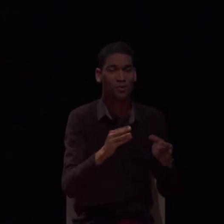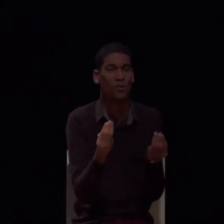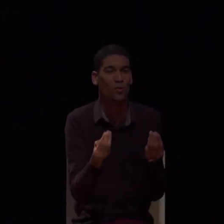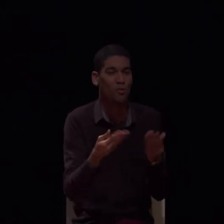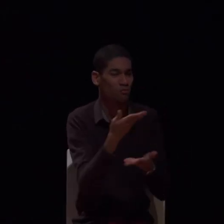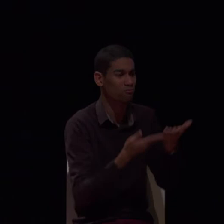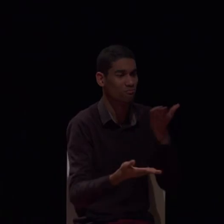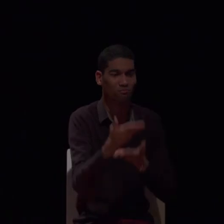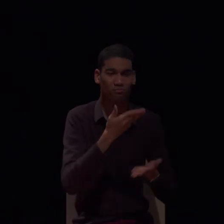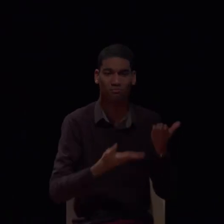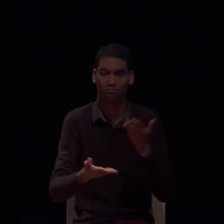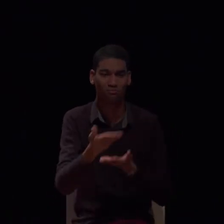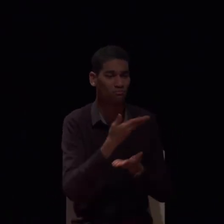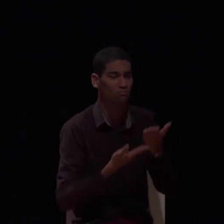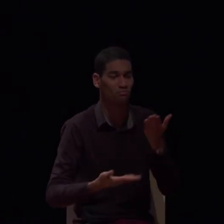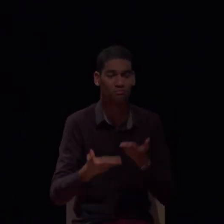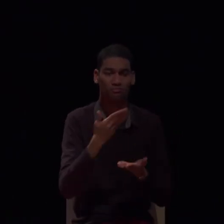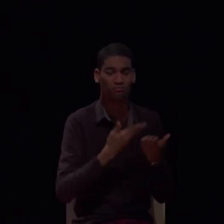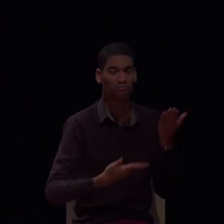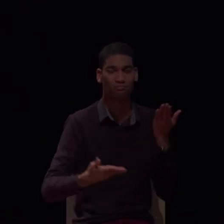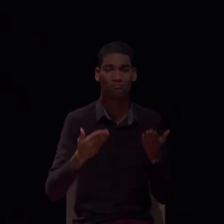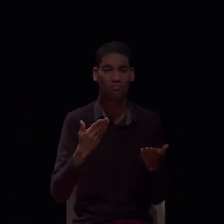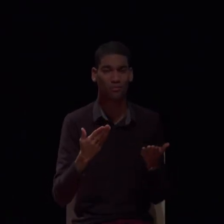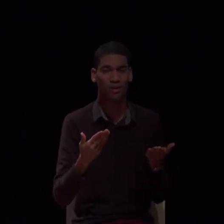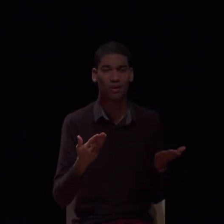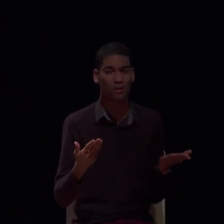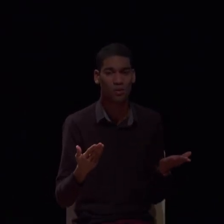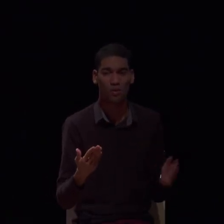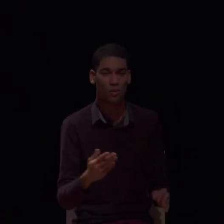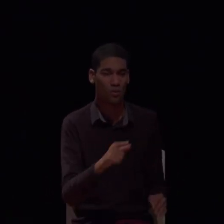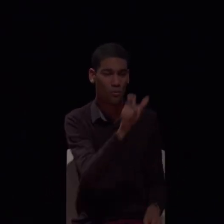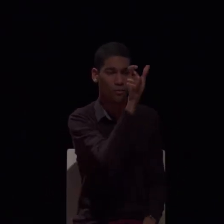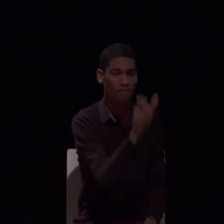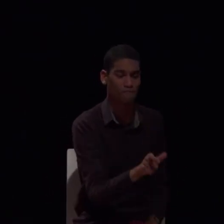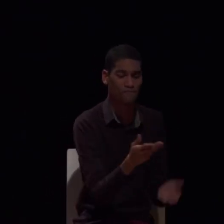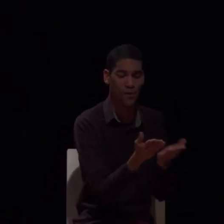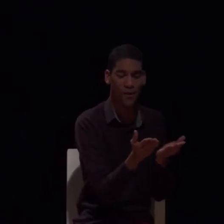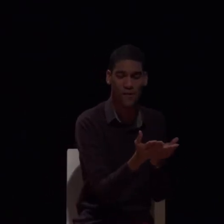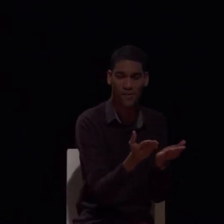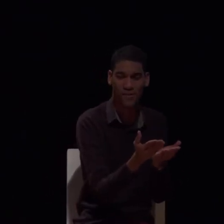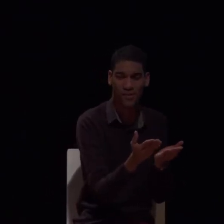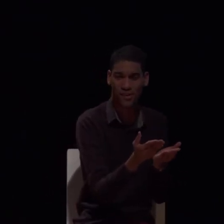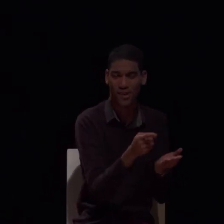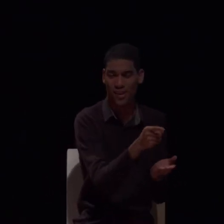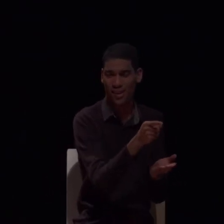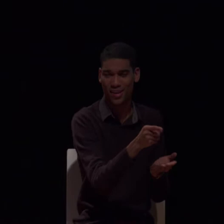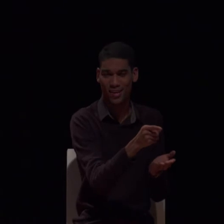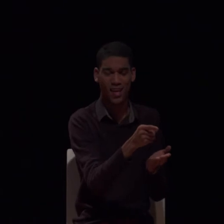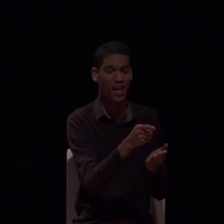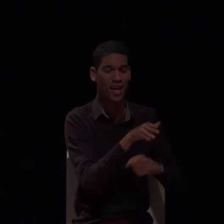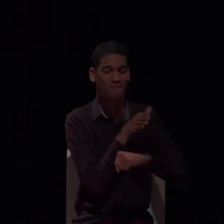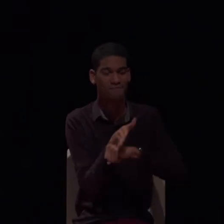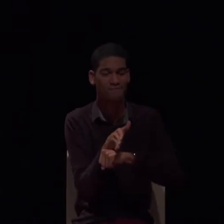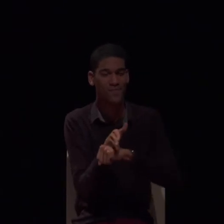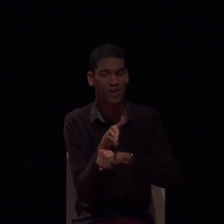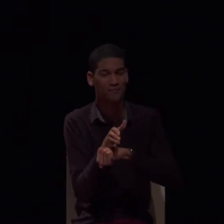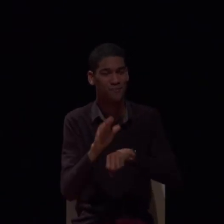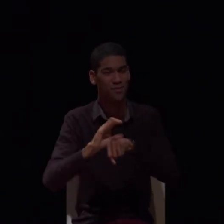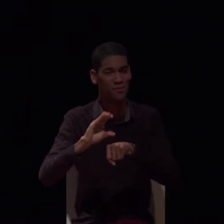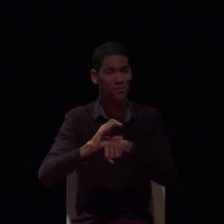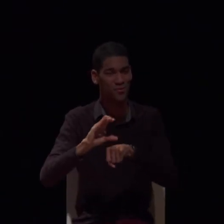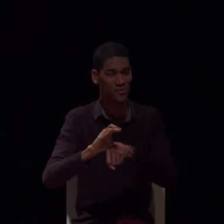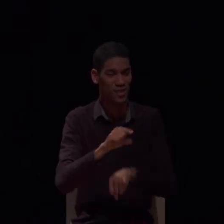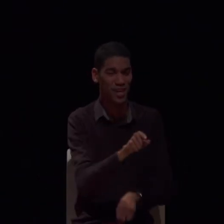ativa de troca que fazia com que um cristão é pudesse participar desse módulo entendendo